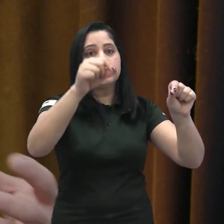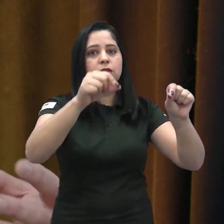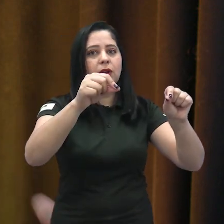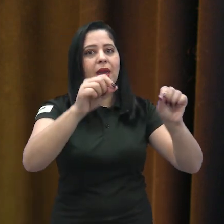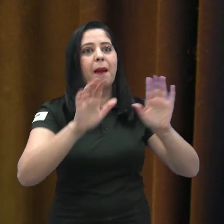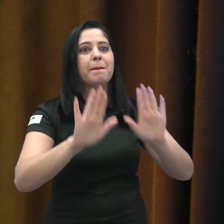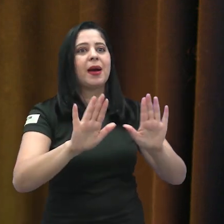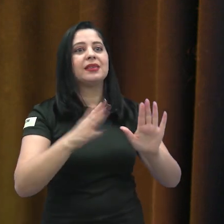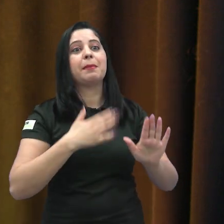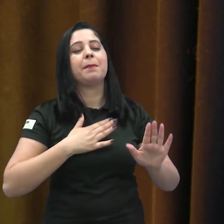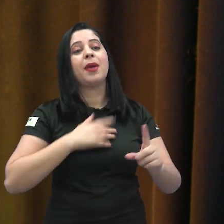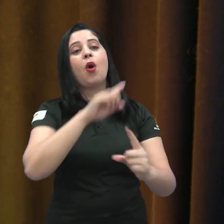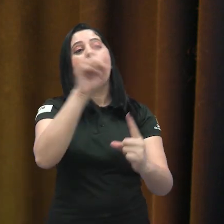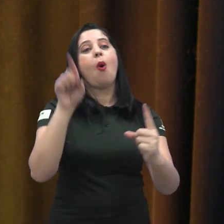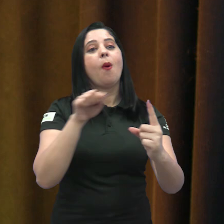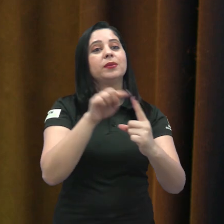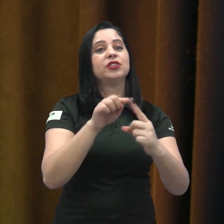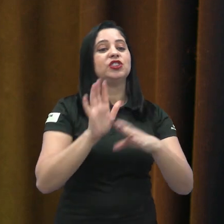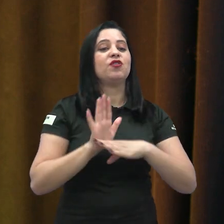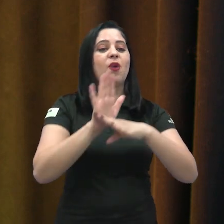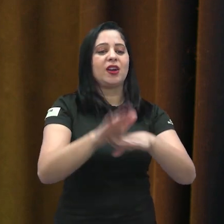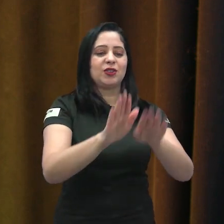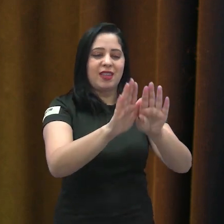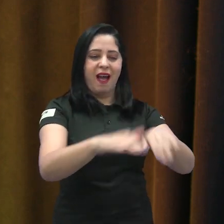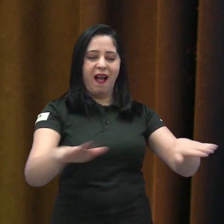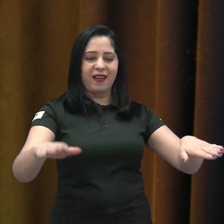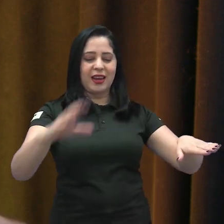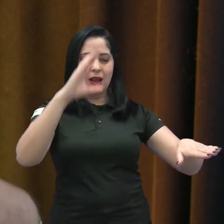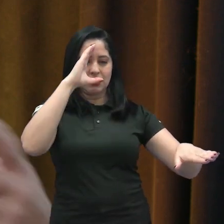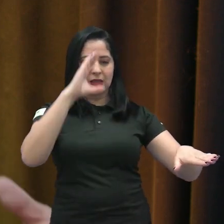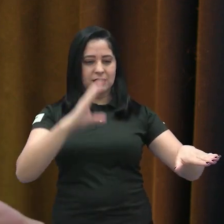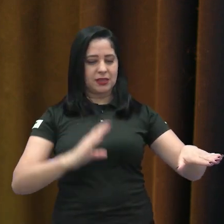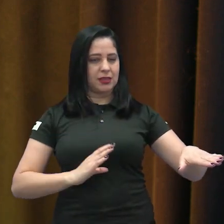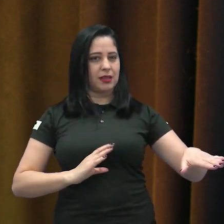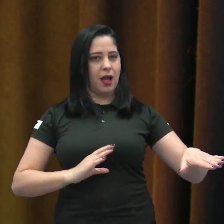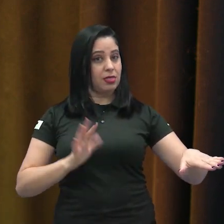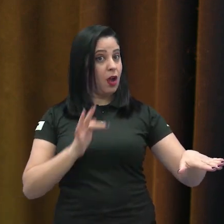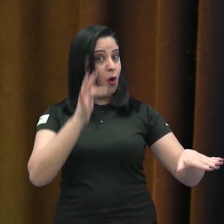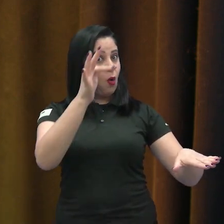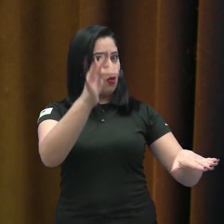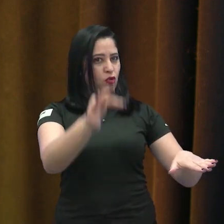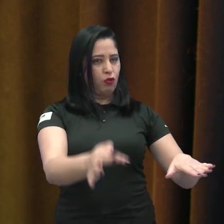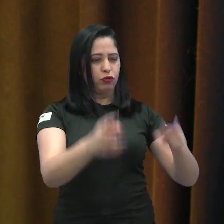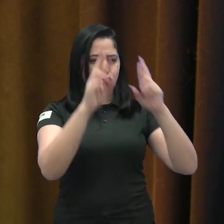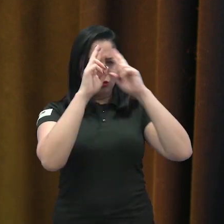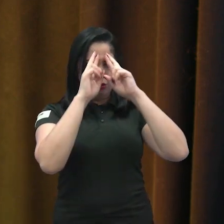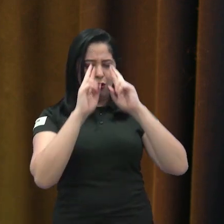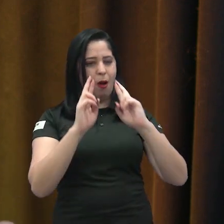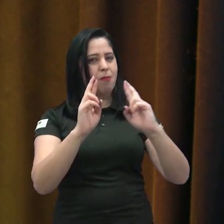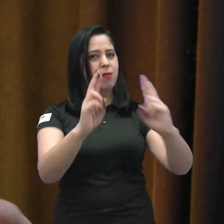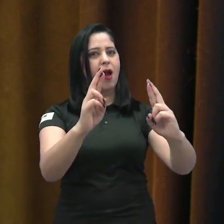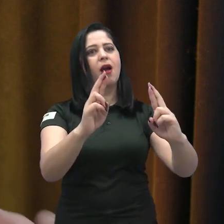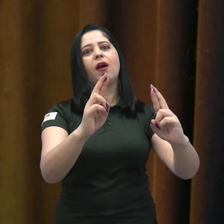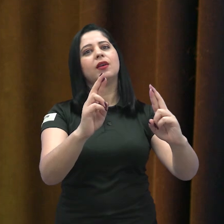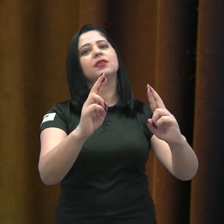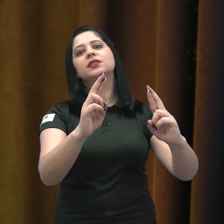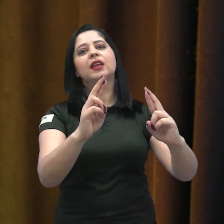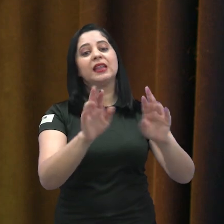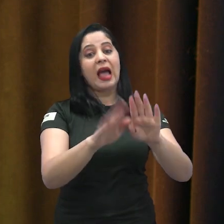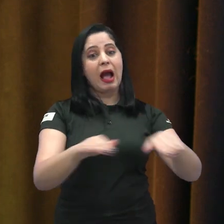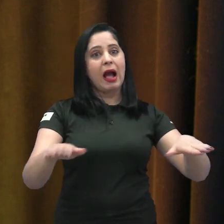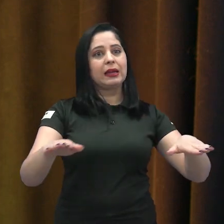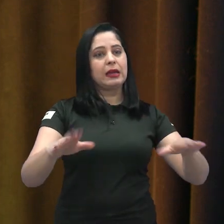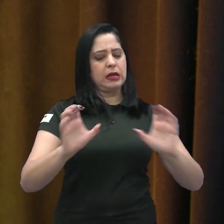a transformar essas crianças em bons cidadãos, que respeitem, que saibam trabalhar em